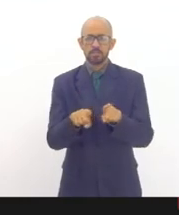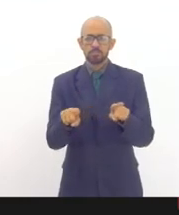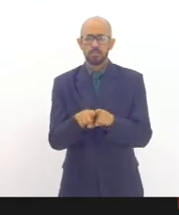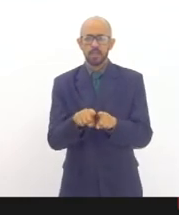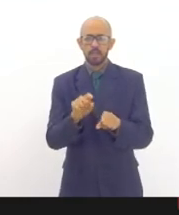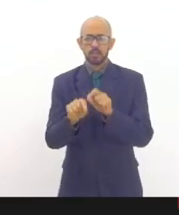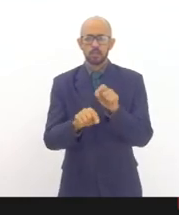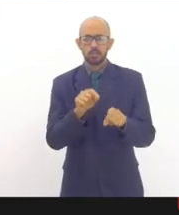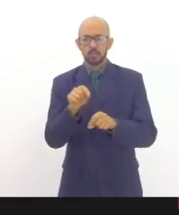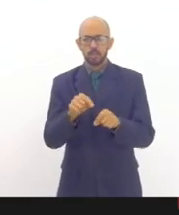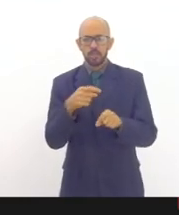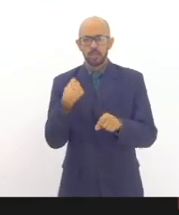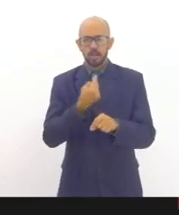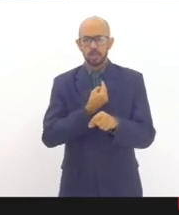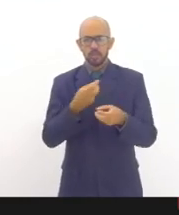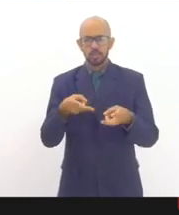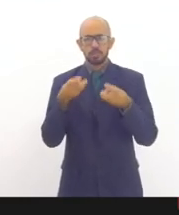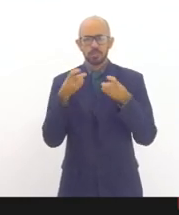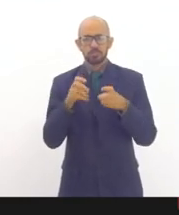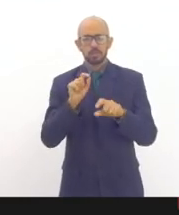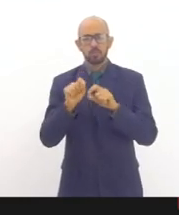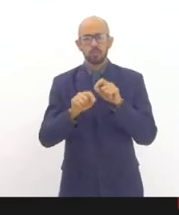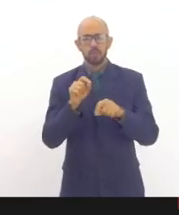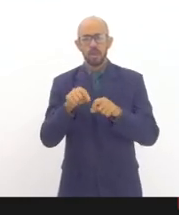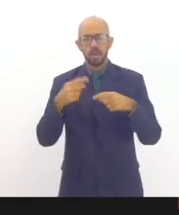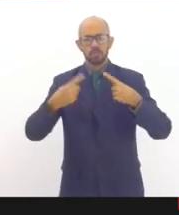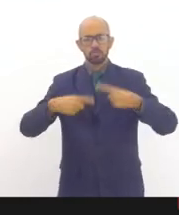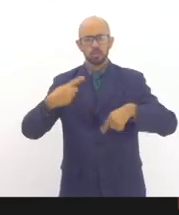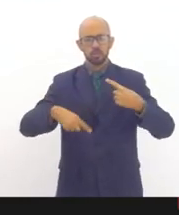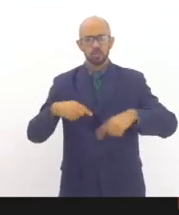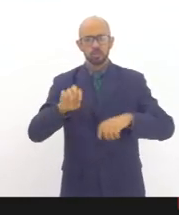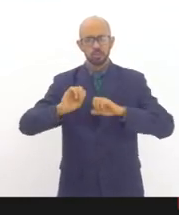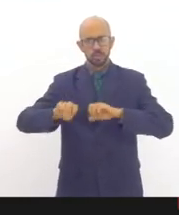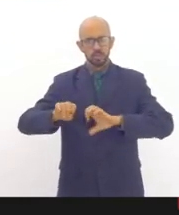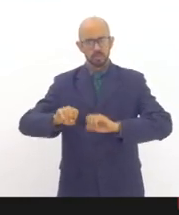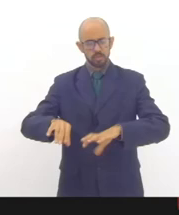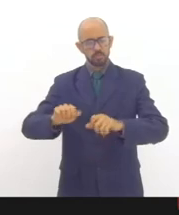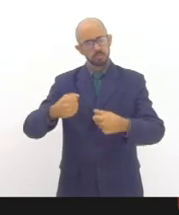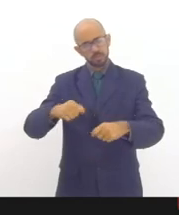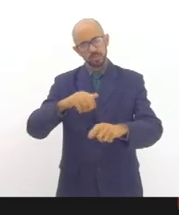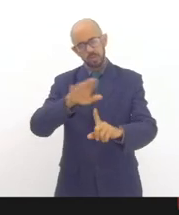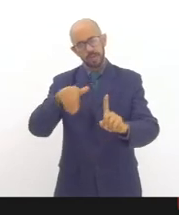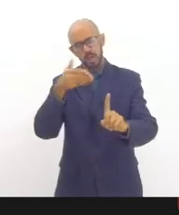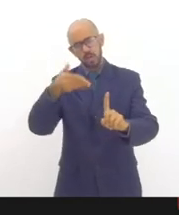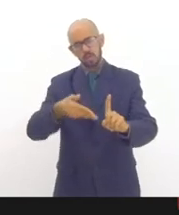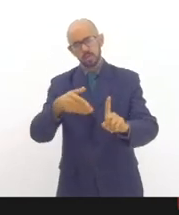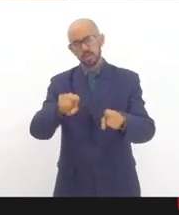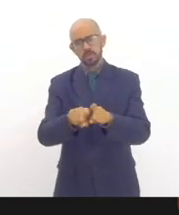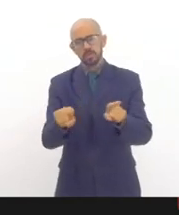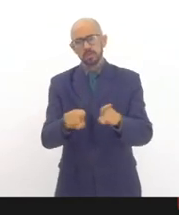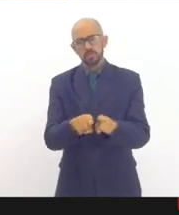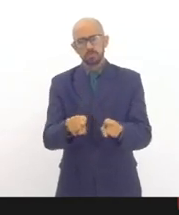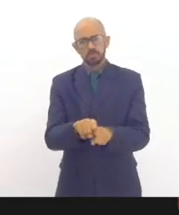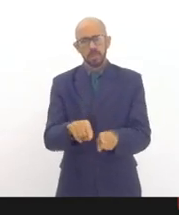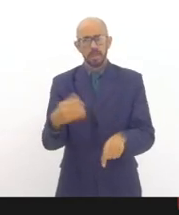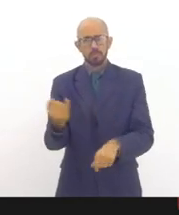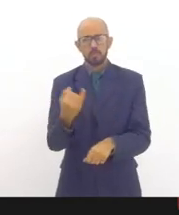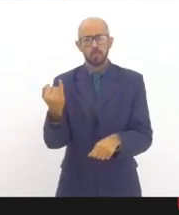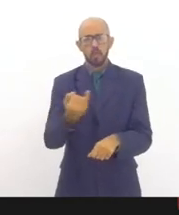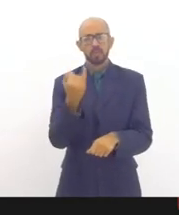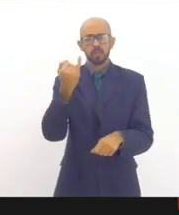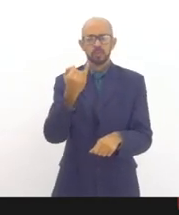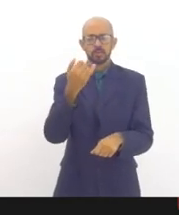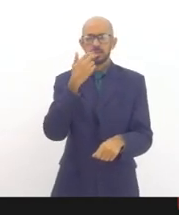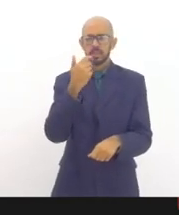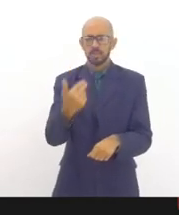a nosso ver, as políticas educacionais, elas deveriam reconhecer a extrema importância dessa